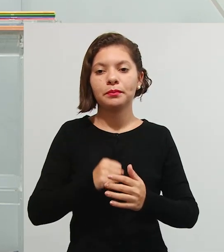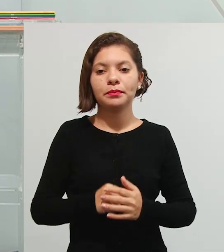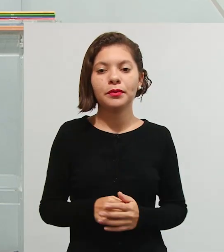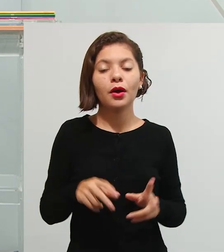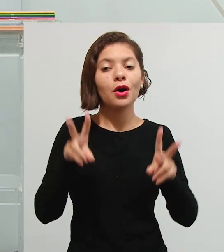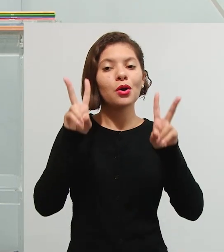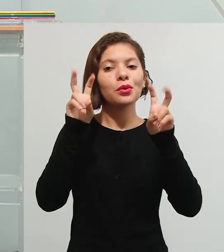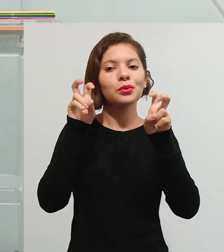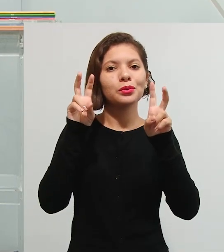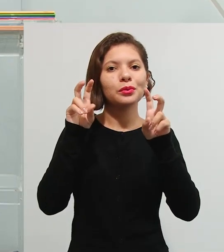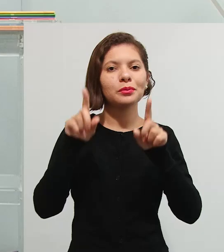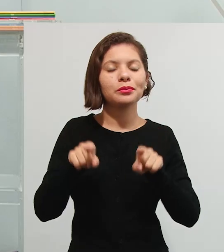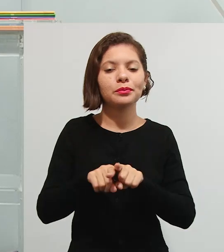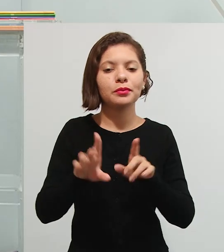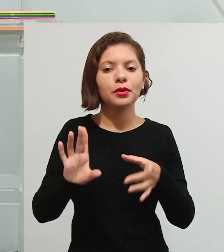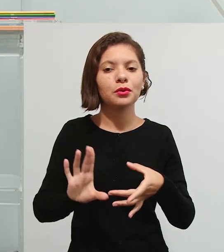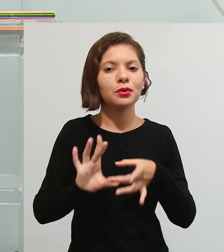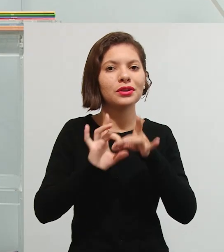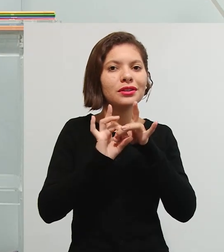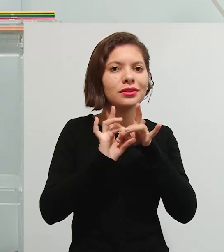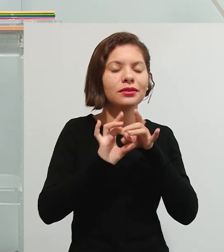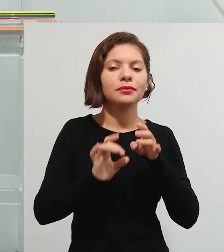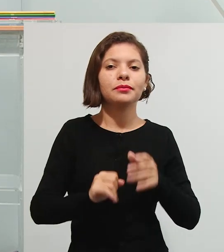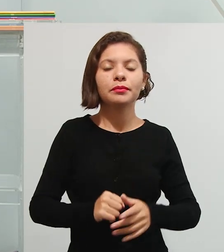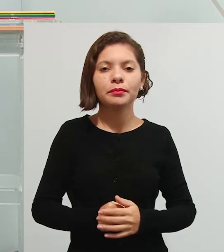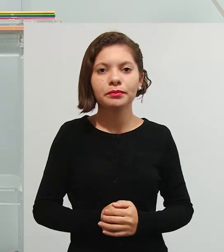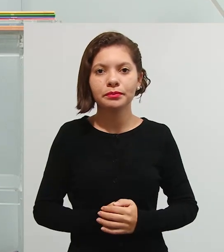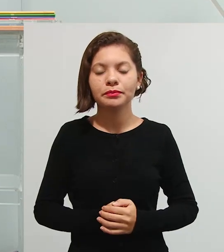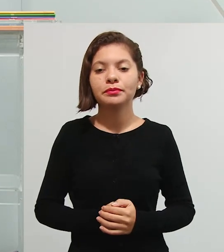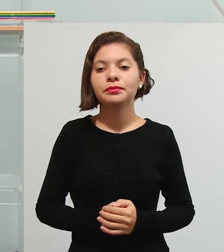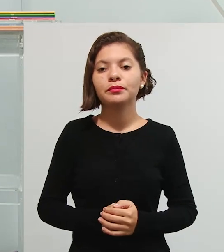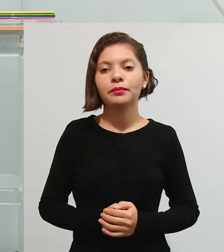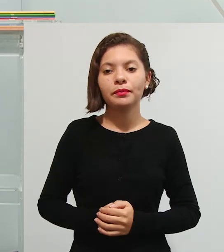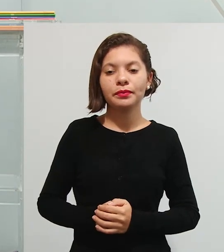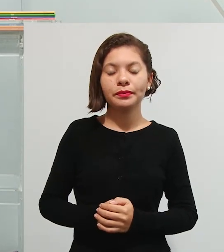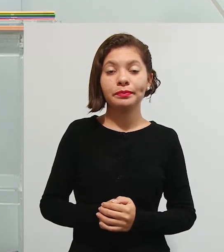a temática e o contexto que você está investigando. Então,